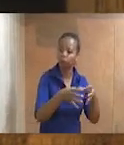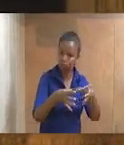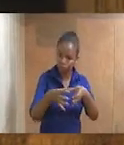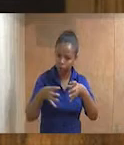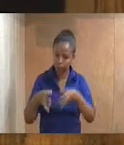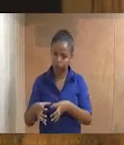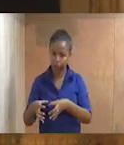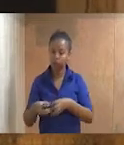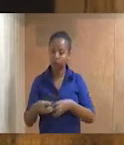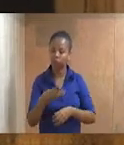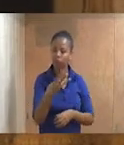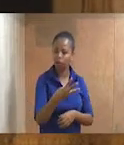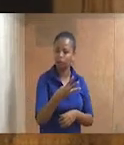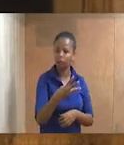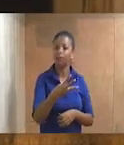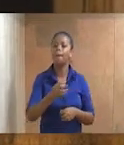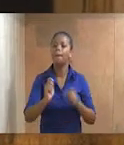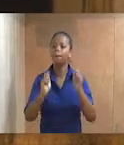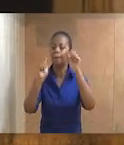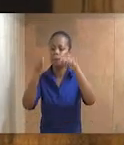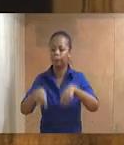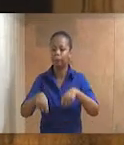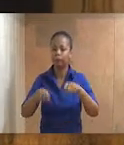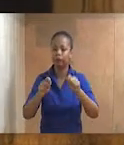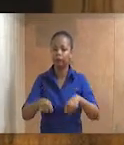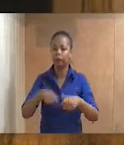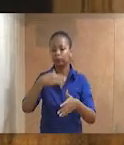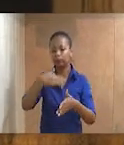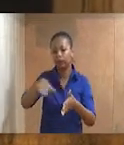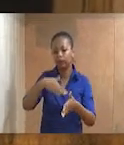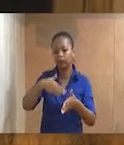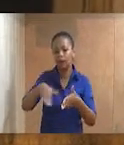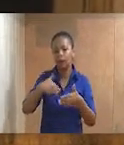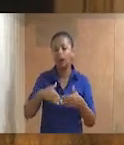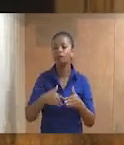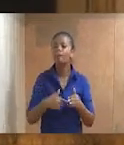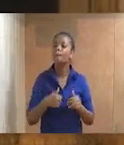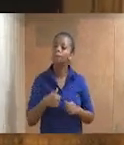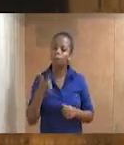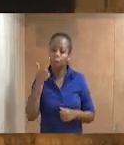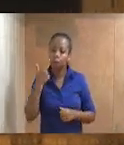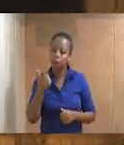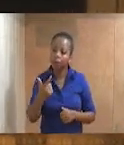3 membros da Secretaria para estar